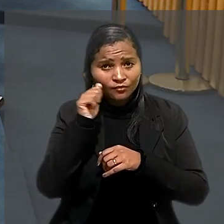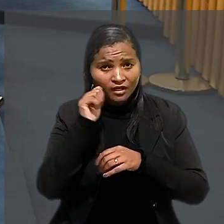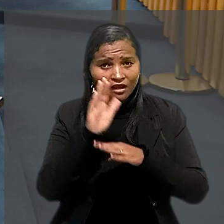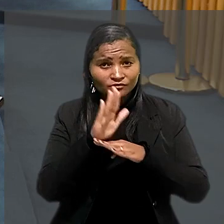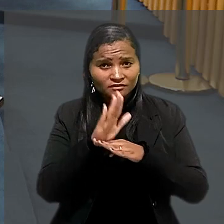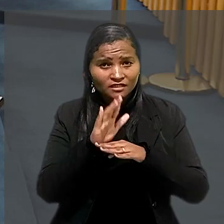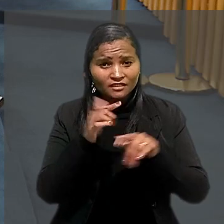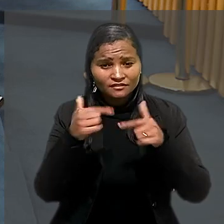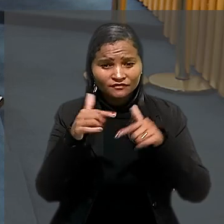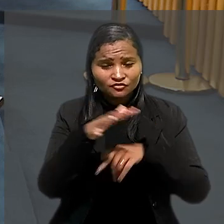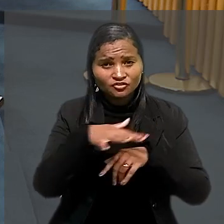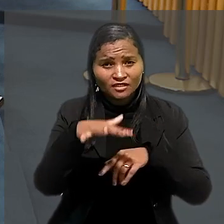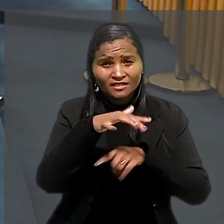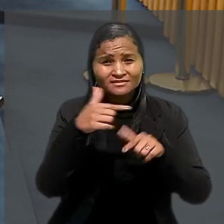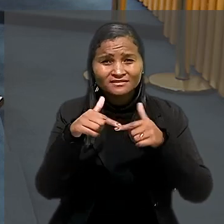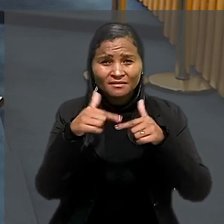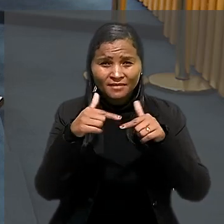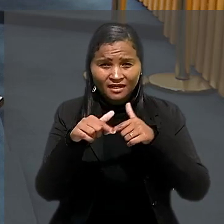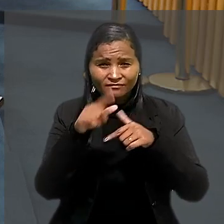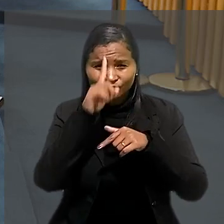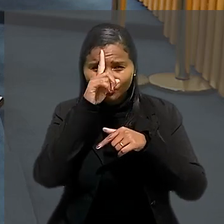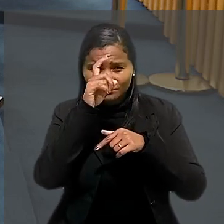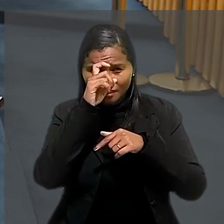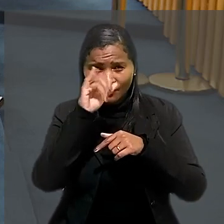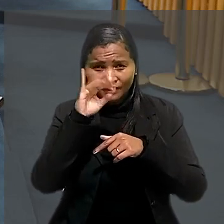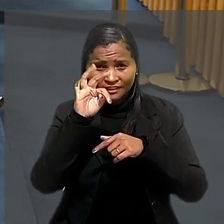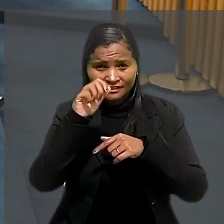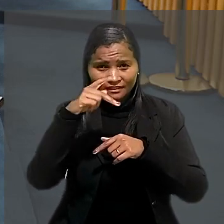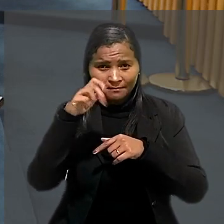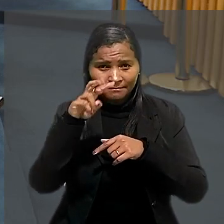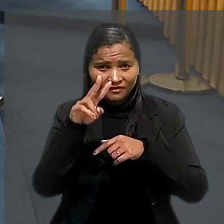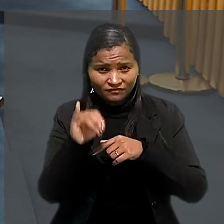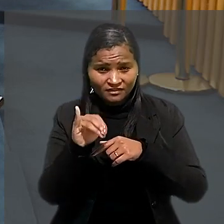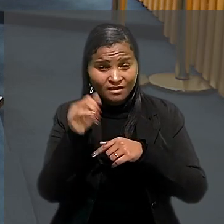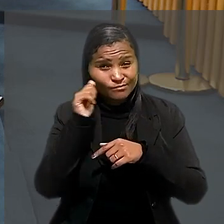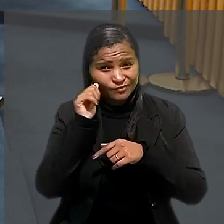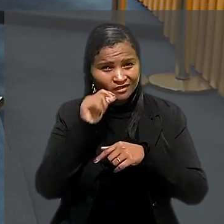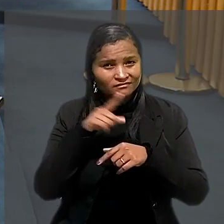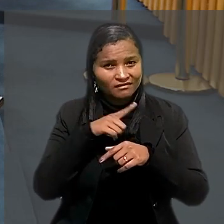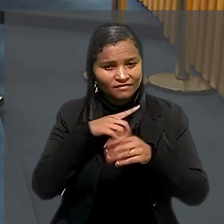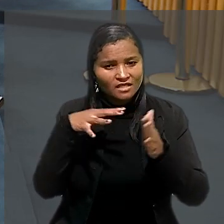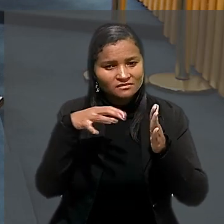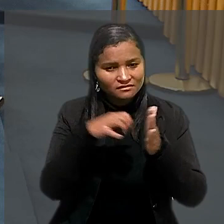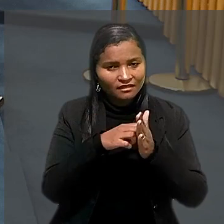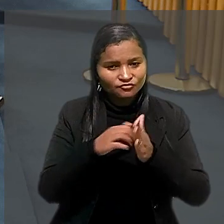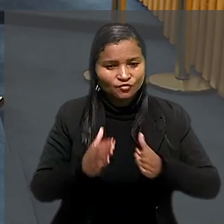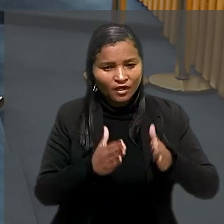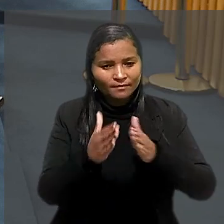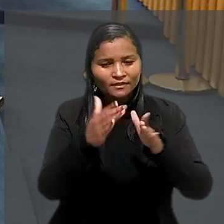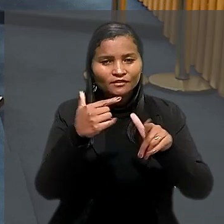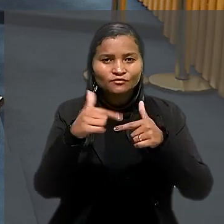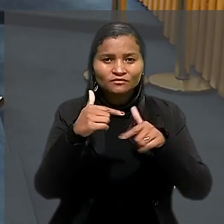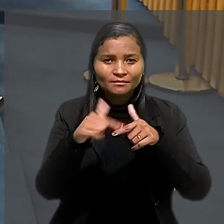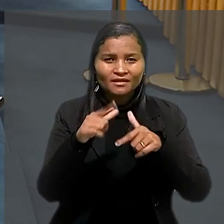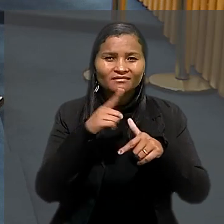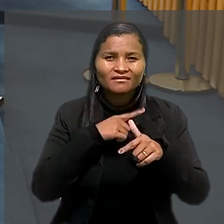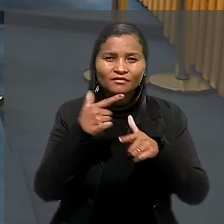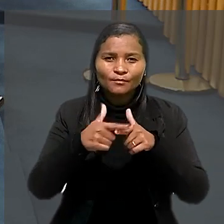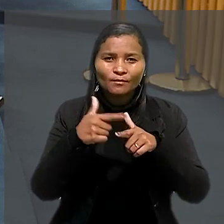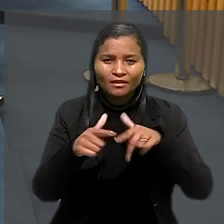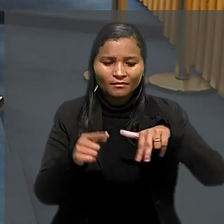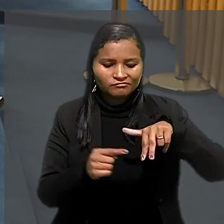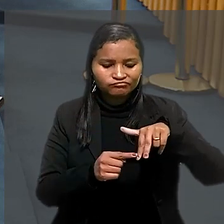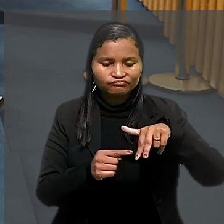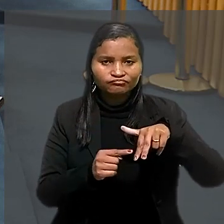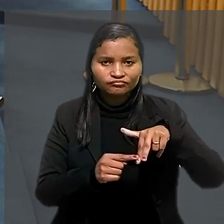serviços gerais trabalhava no pronto-socorro central de Itapevi. Devido a um acidente sofrido a caminho do trabalho, ela teve uma